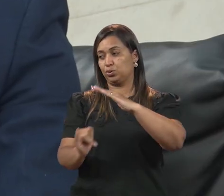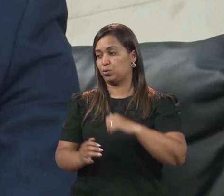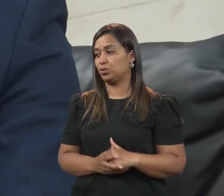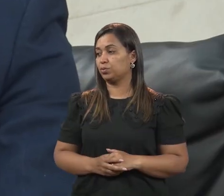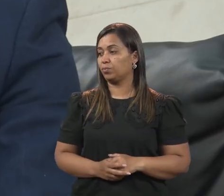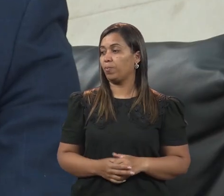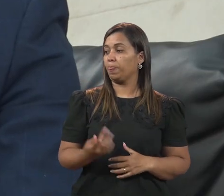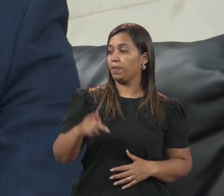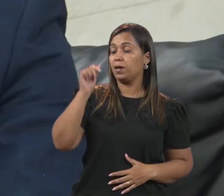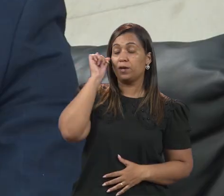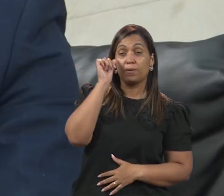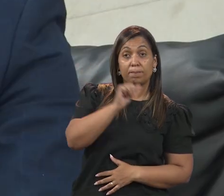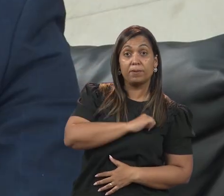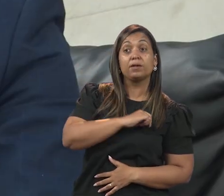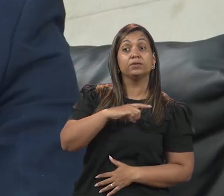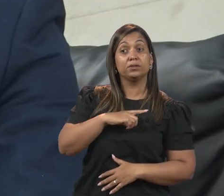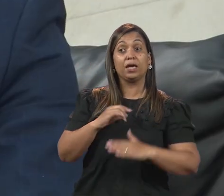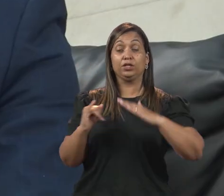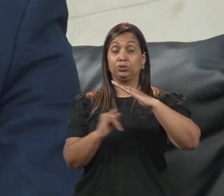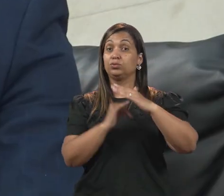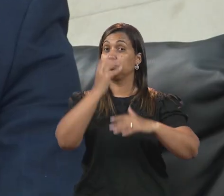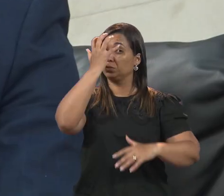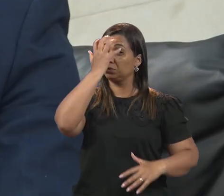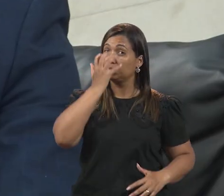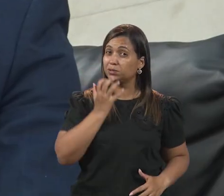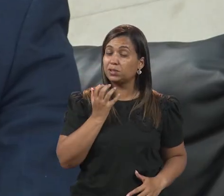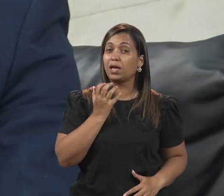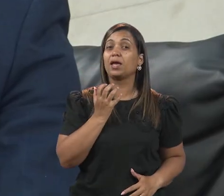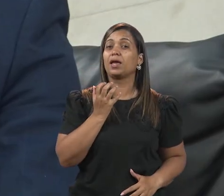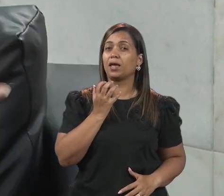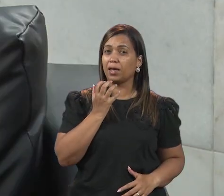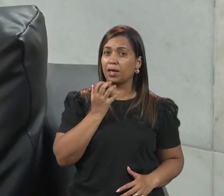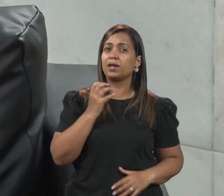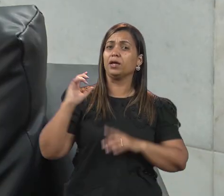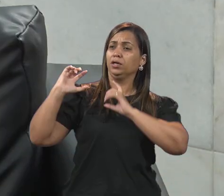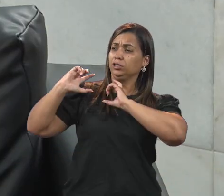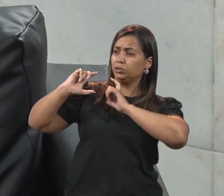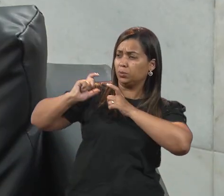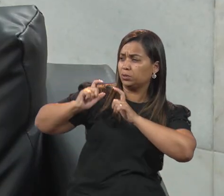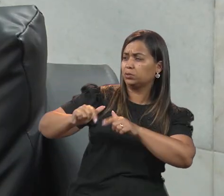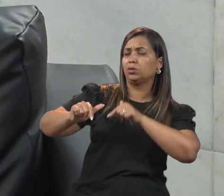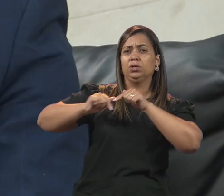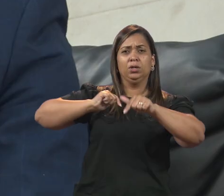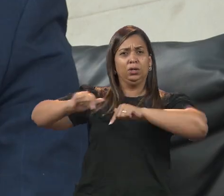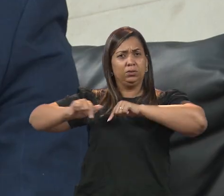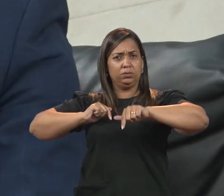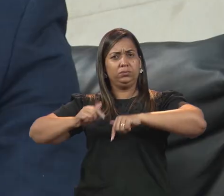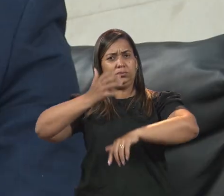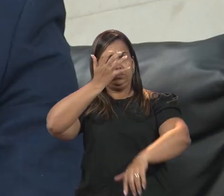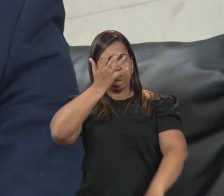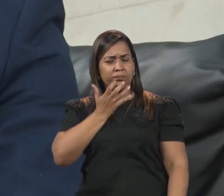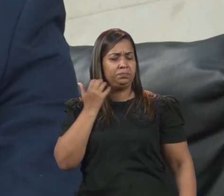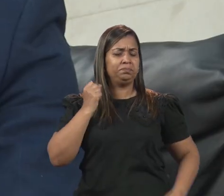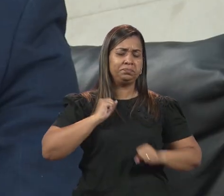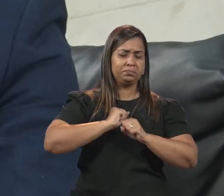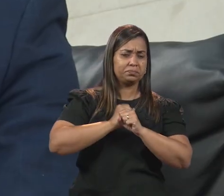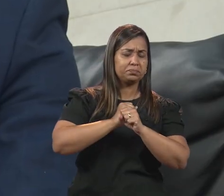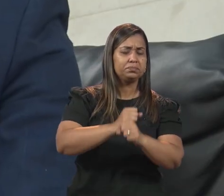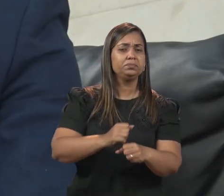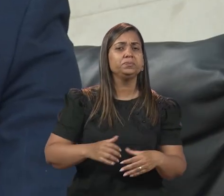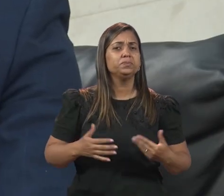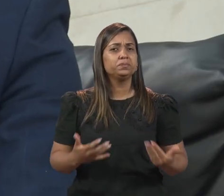Nós temos em Rio Preto instituições sérias que fazem de muita tradição, né, vereador? Um trabalho sério há anos, que